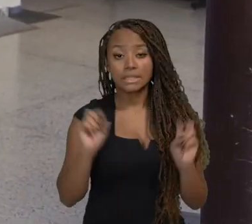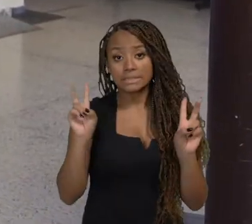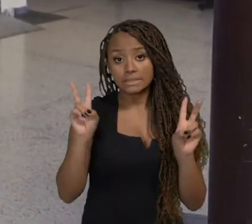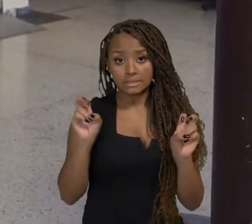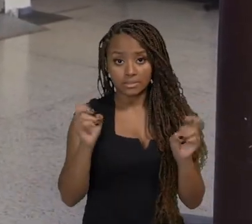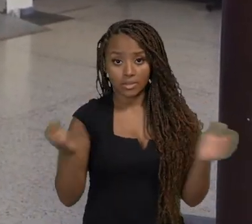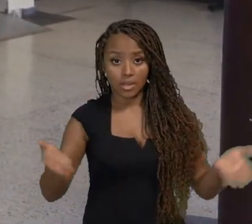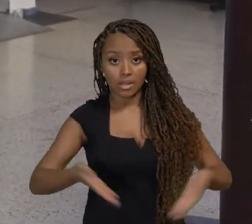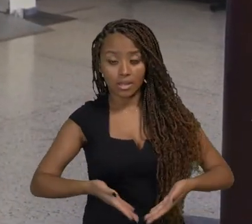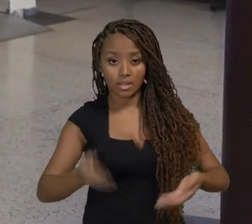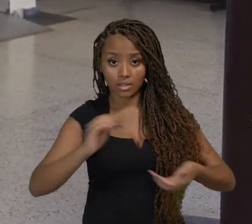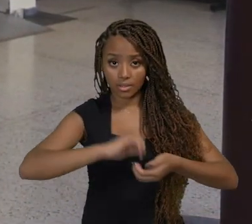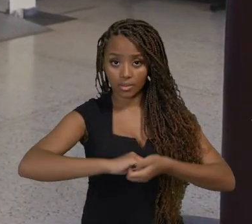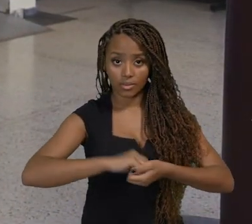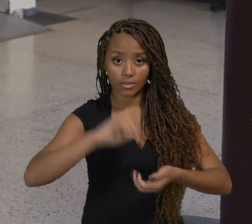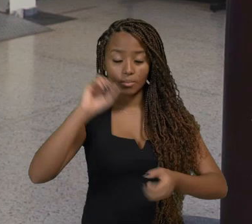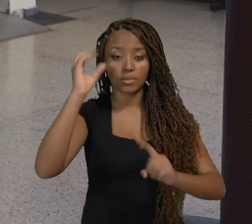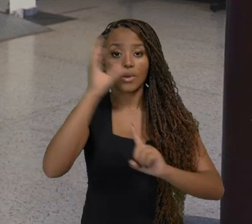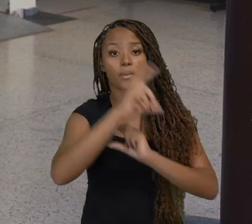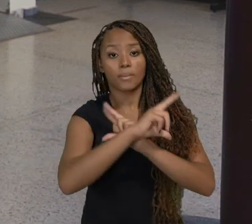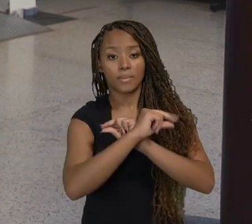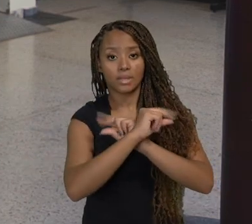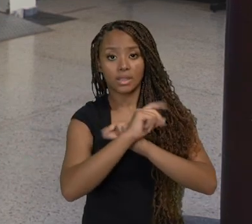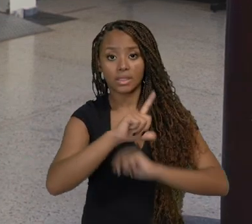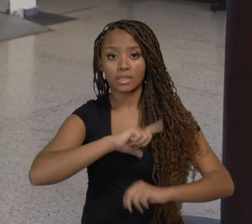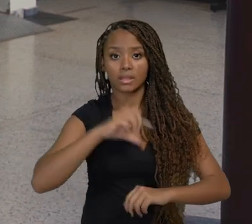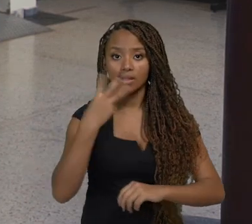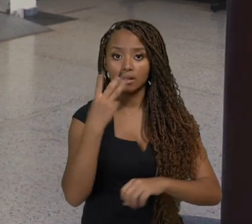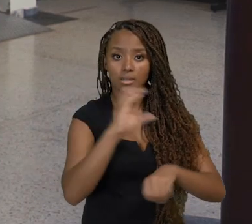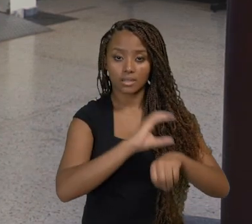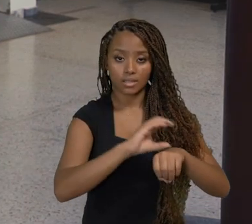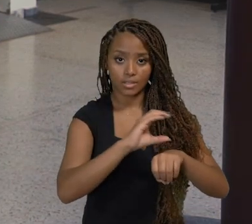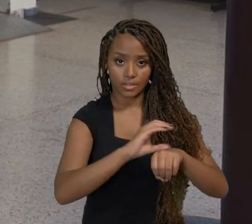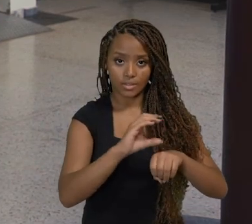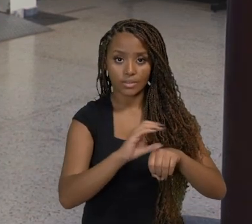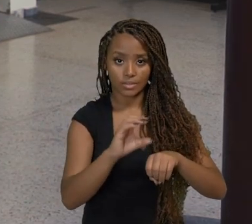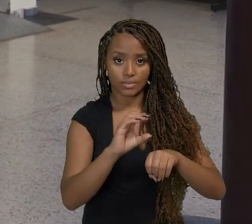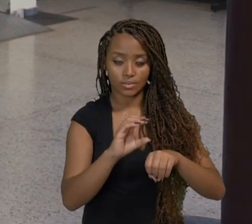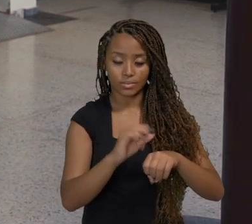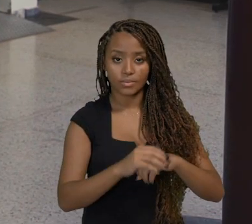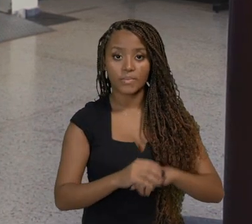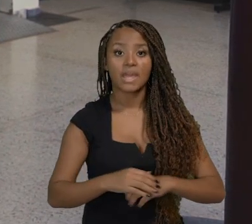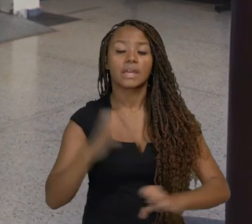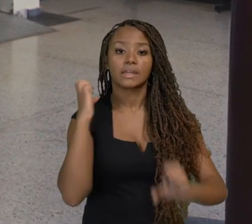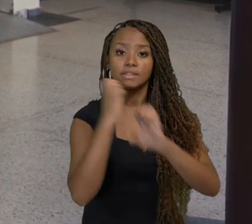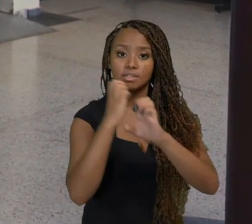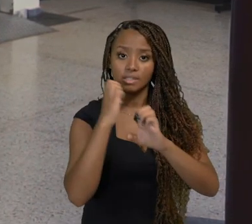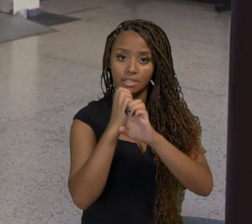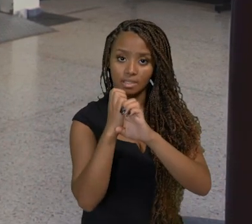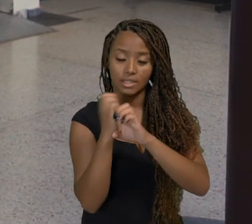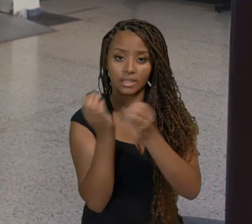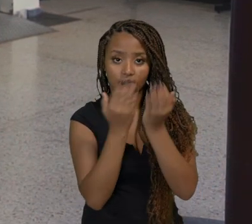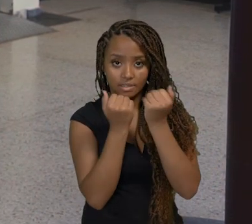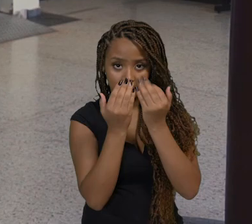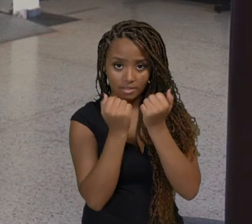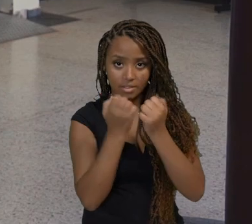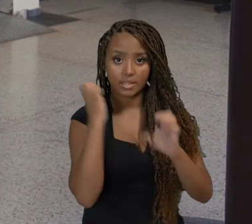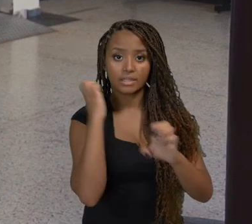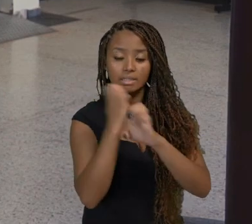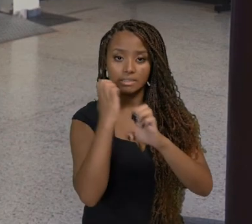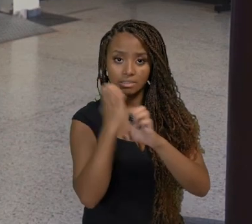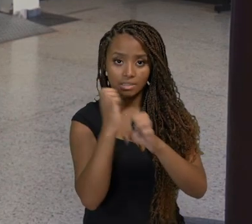Então, gente, aqui no Campus Patos de Minas, nós temos três cursos em atividade, que é Engenharia de Alimentos, Engenharia Eletrônica